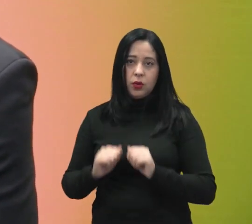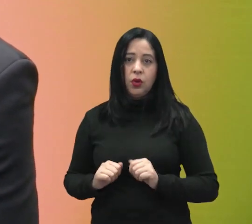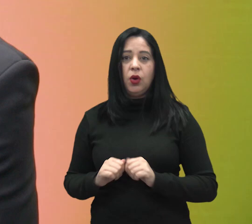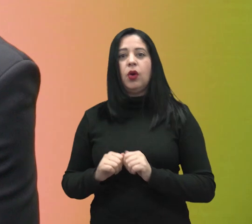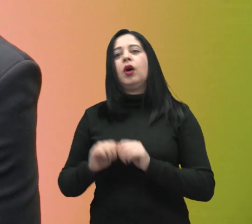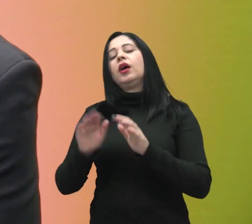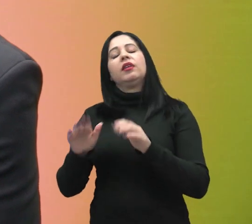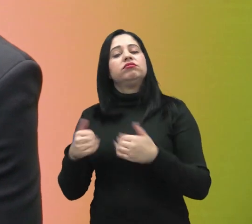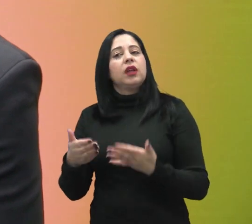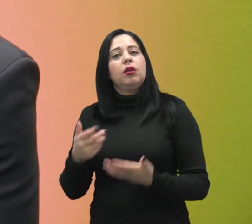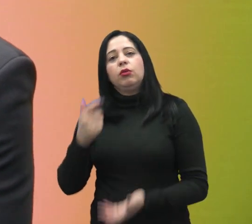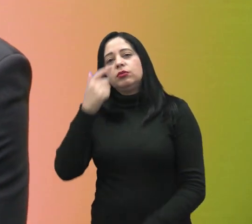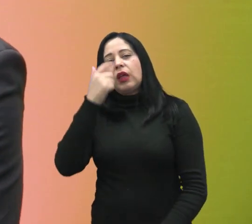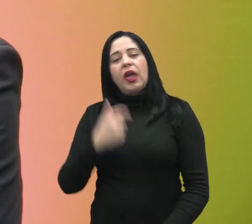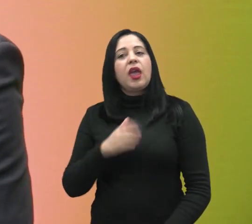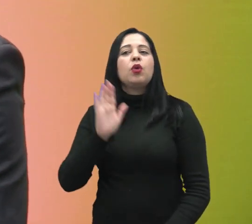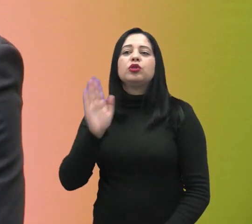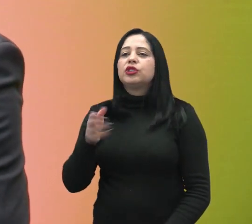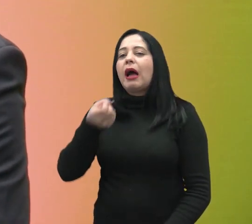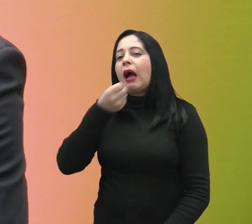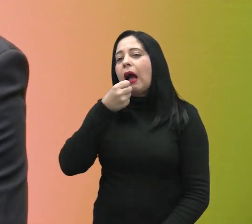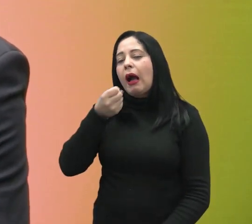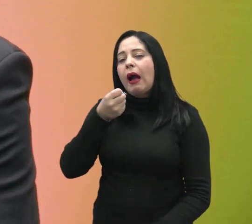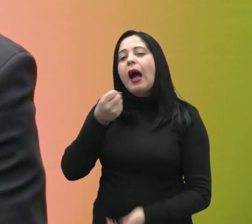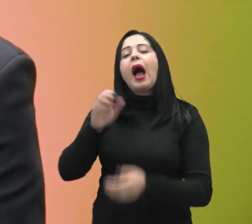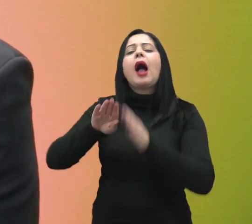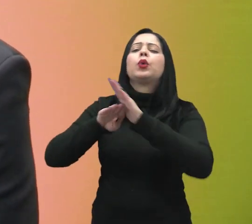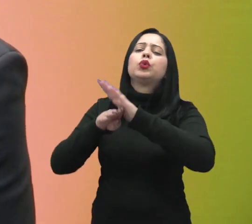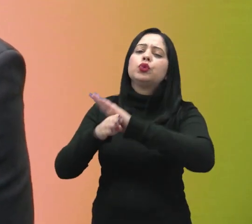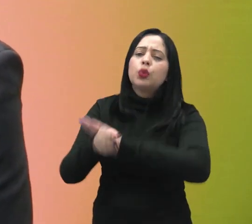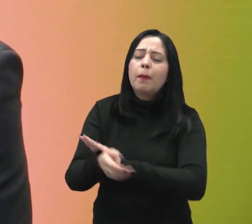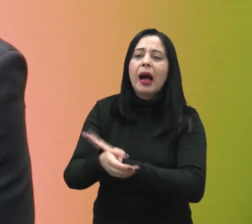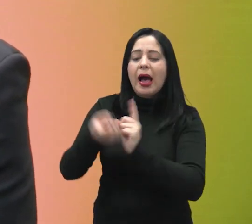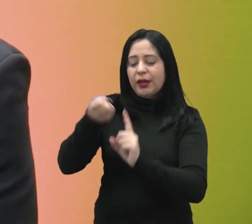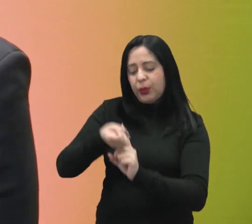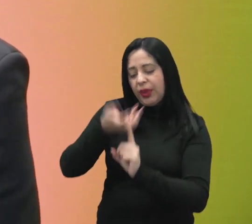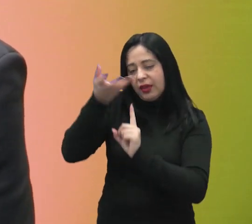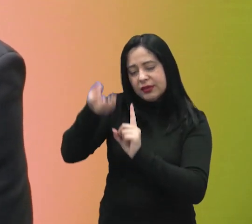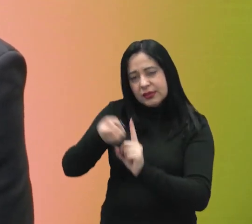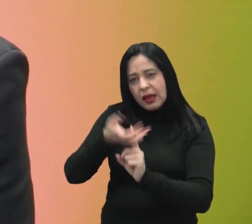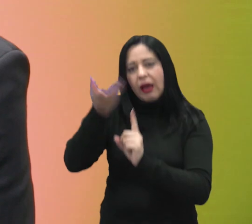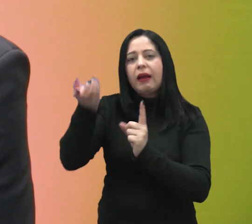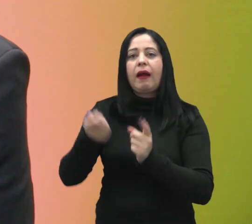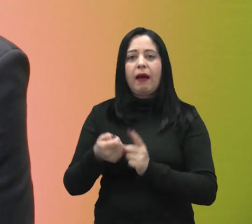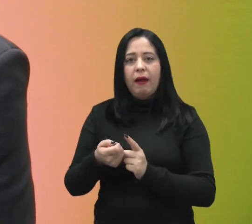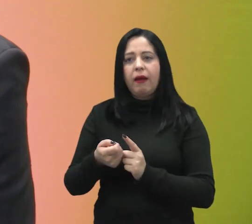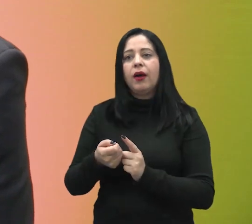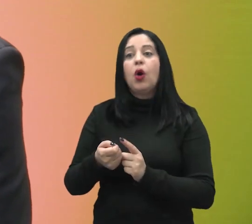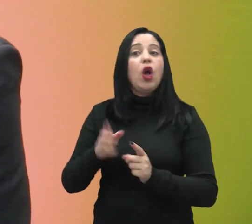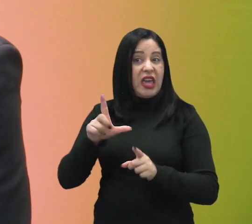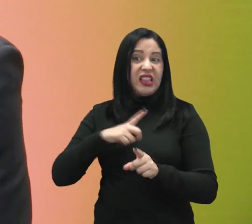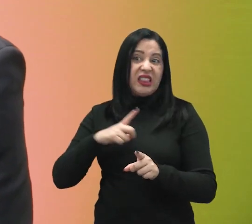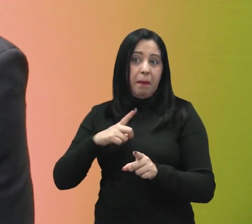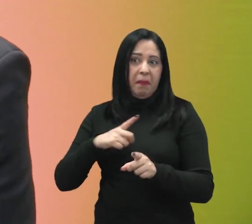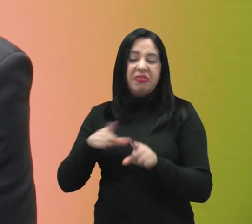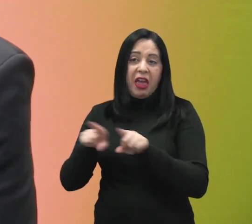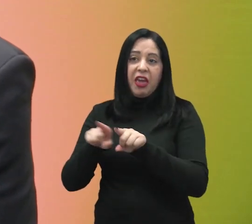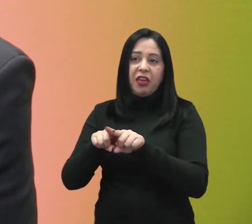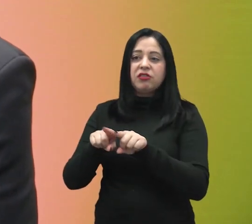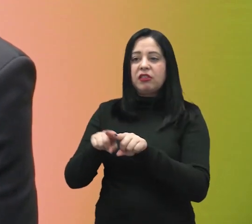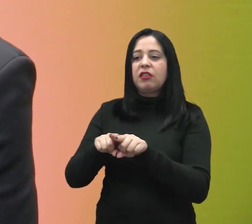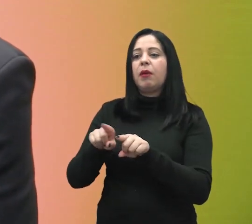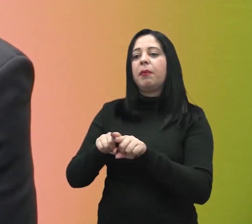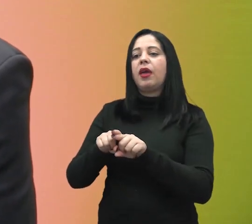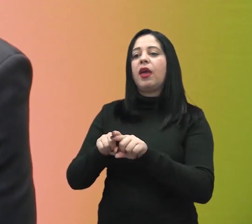fazia entrevistas e participava de saraus e participava de outras frentes. E já tinha o blog. Então ali